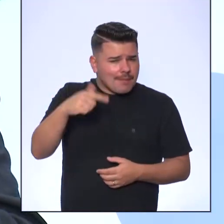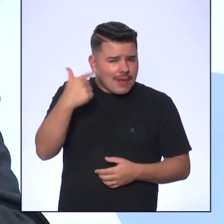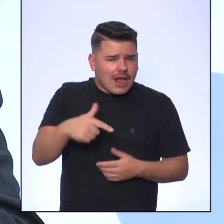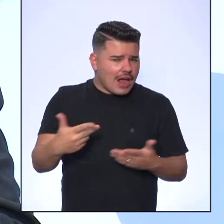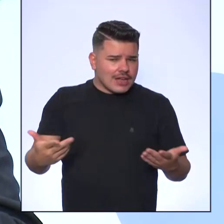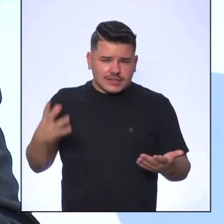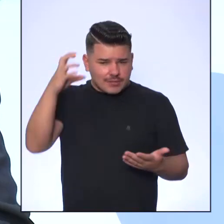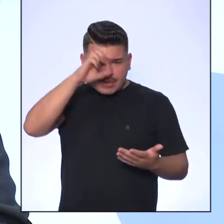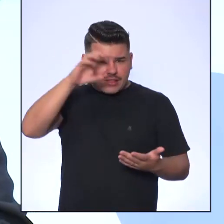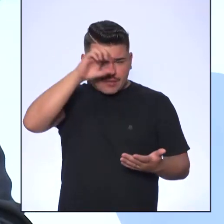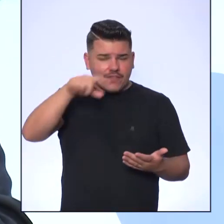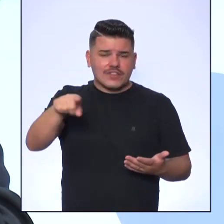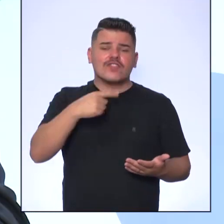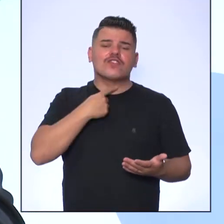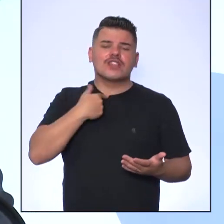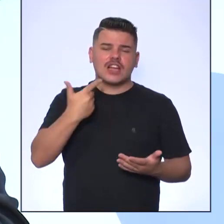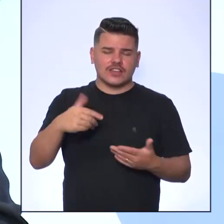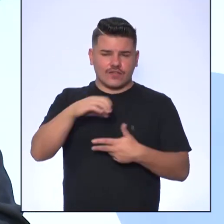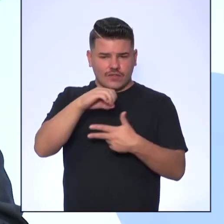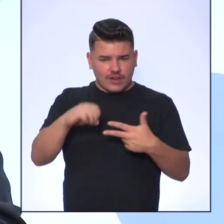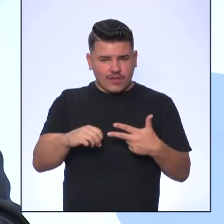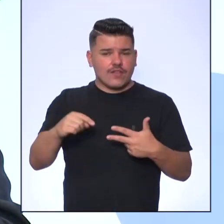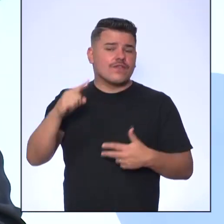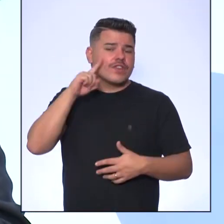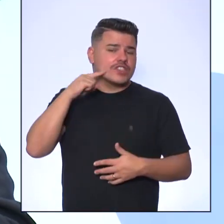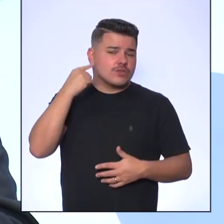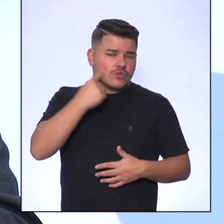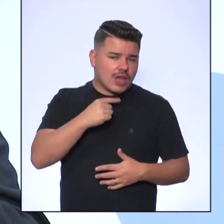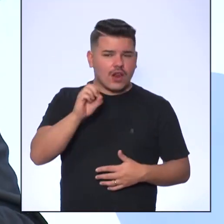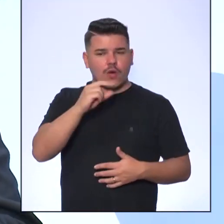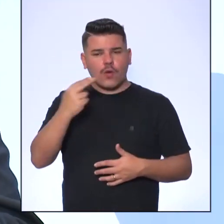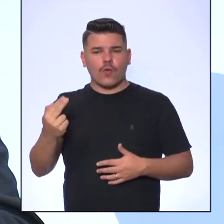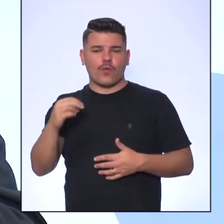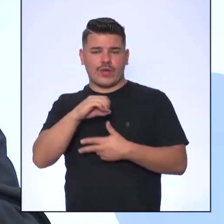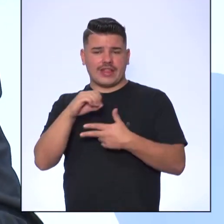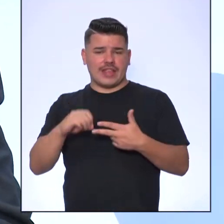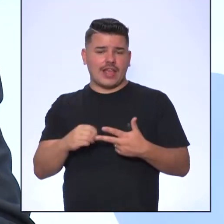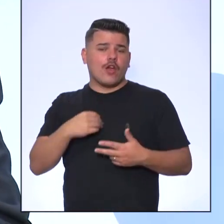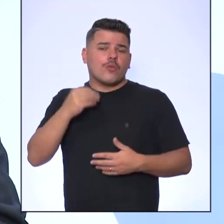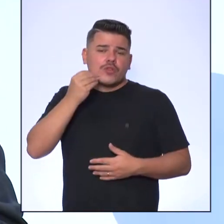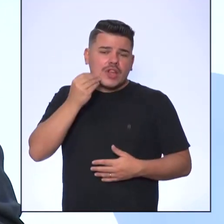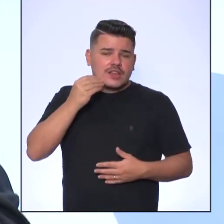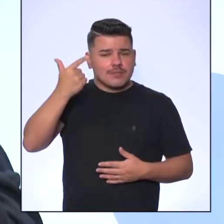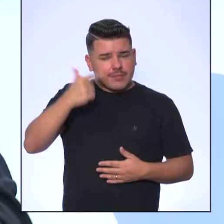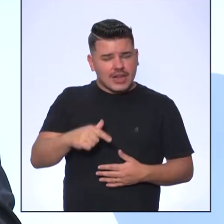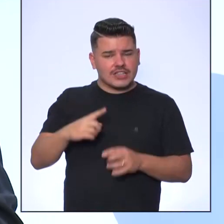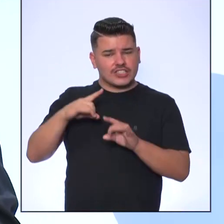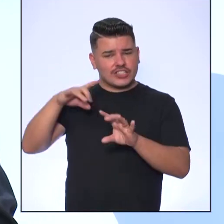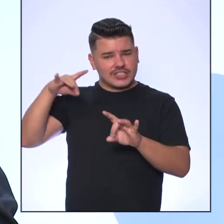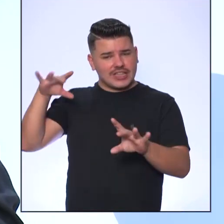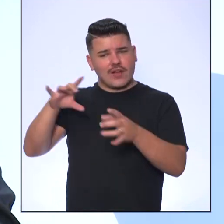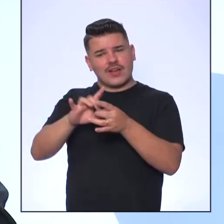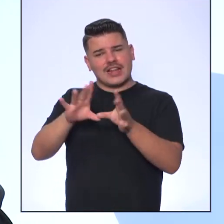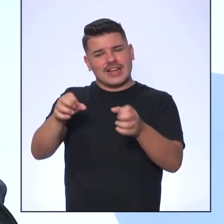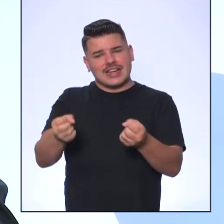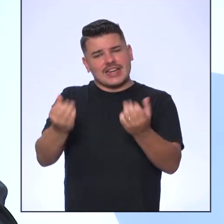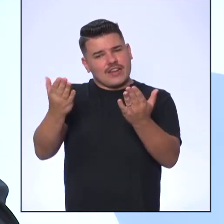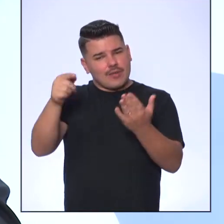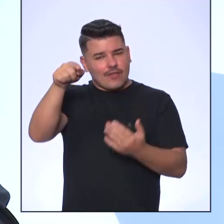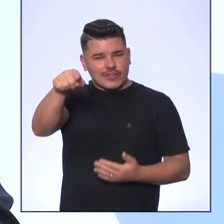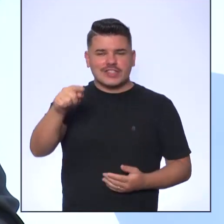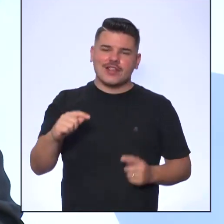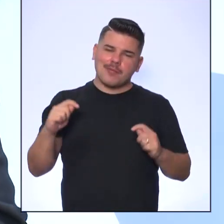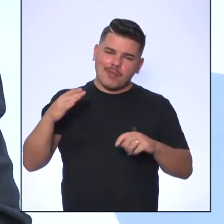para você que quer se preparar para os vestibulares, para o Enem, é uma oportunidade a mais que o mundo digital nos deixa dar para